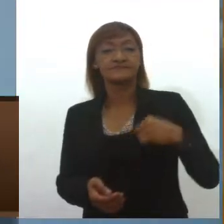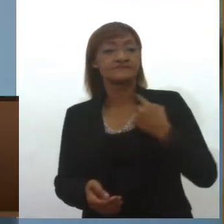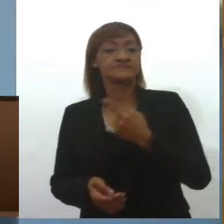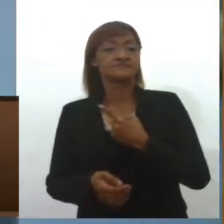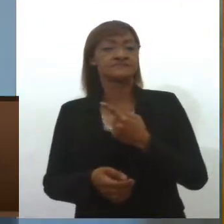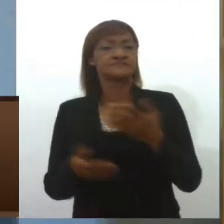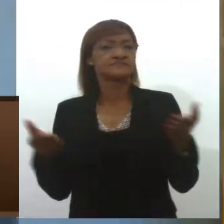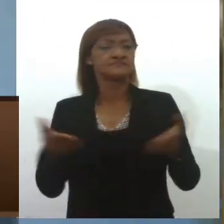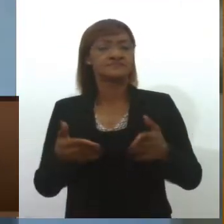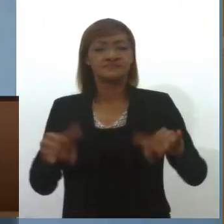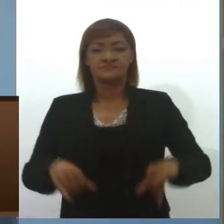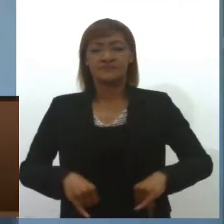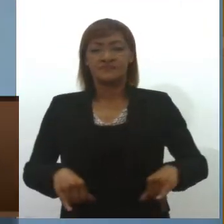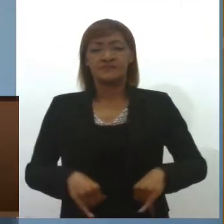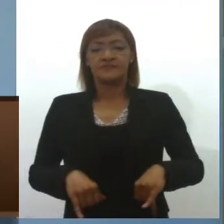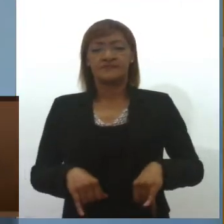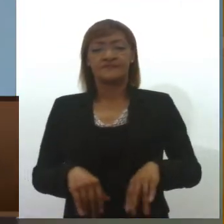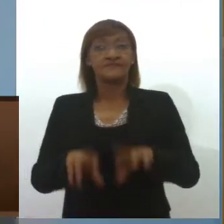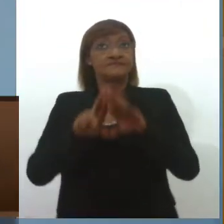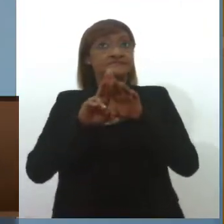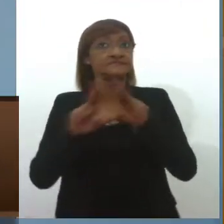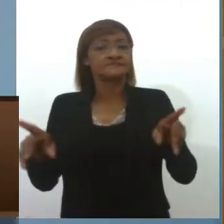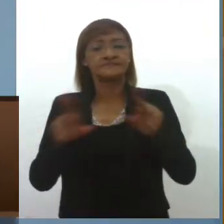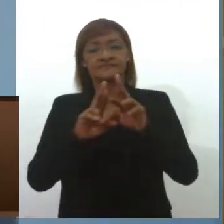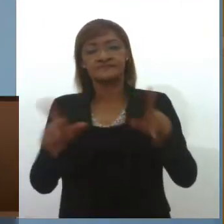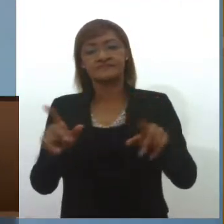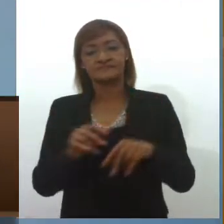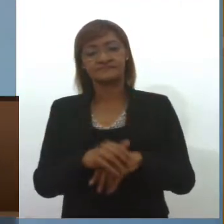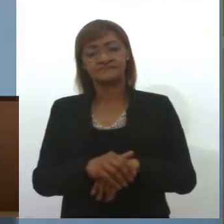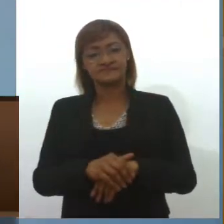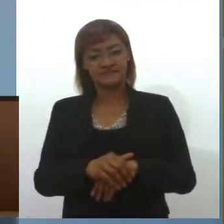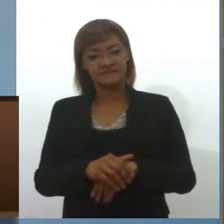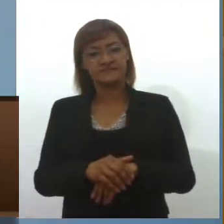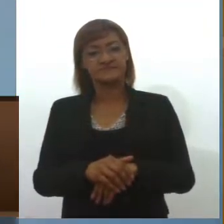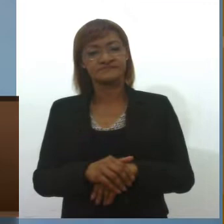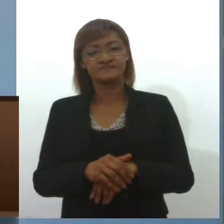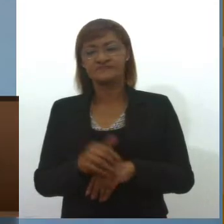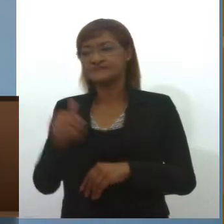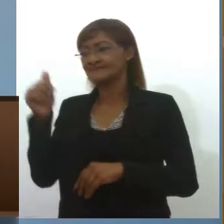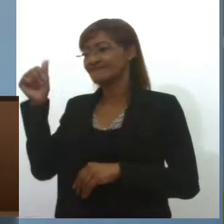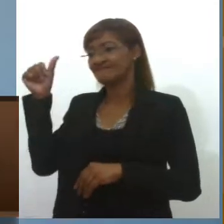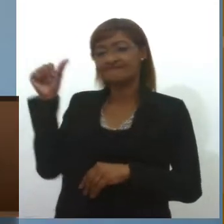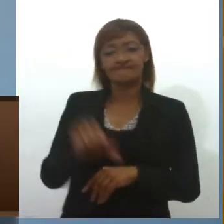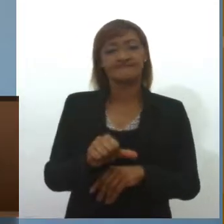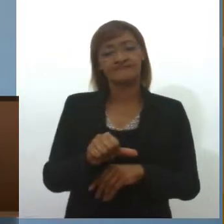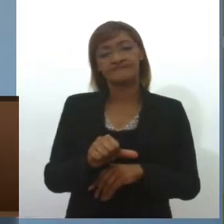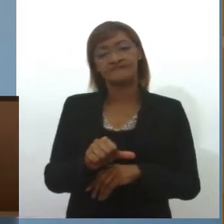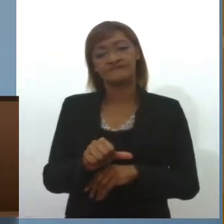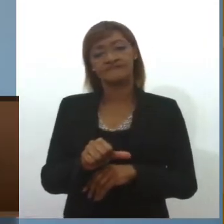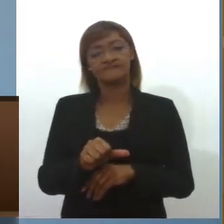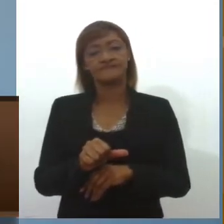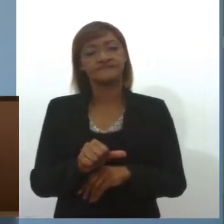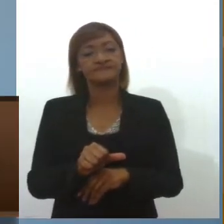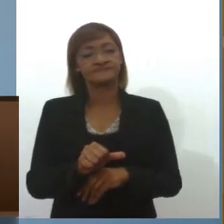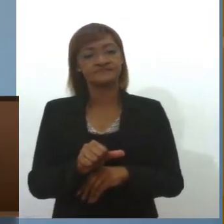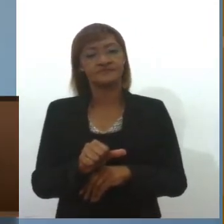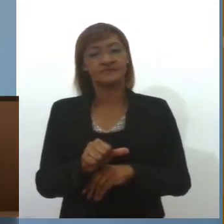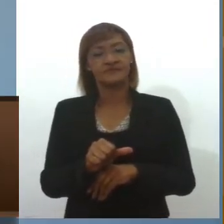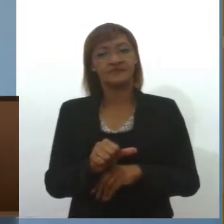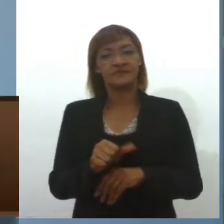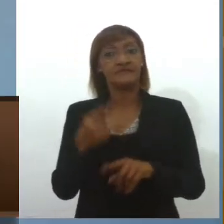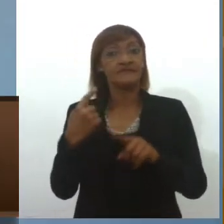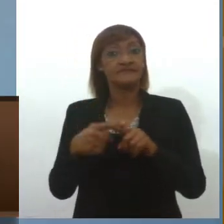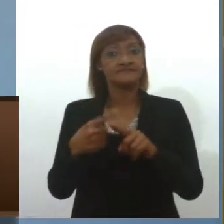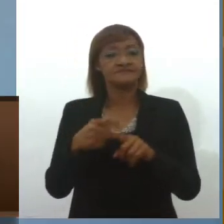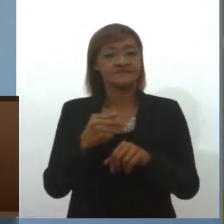muito longe de ser deste tipo. A inflação que estamos passando é da pior possível, que são esses choques de